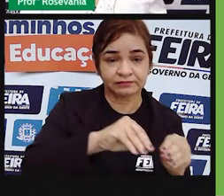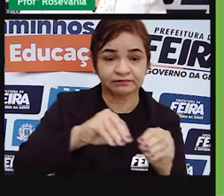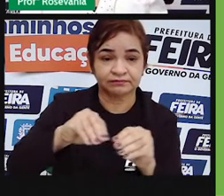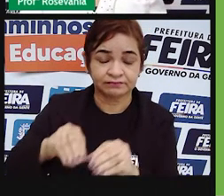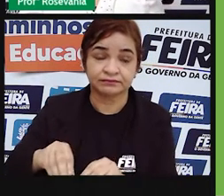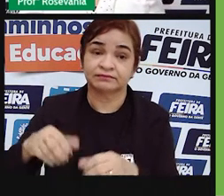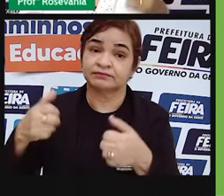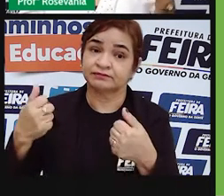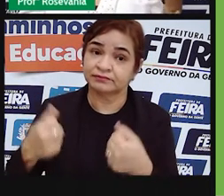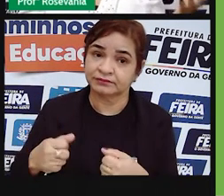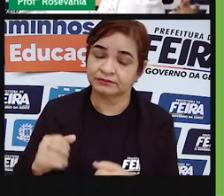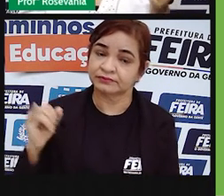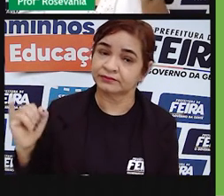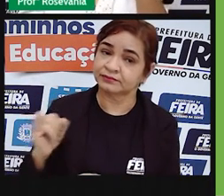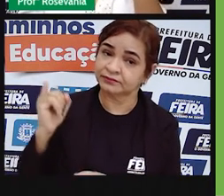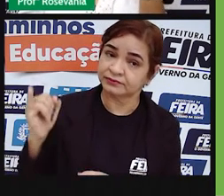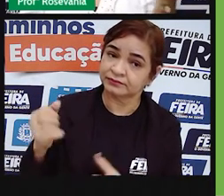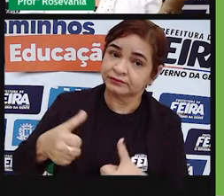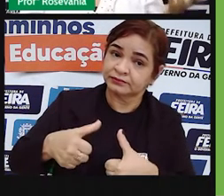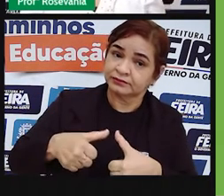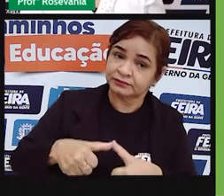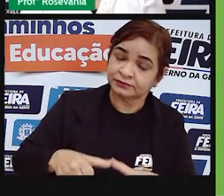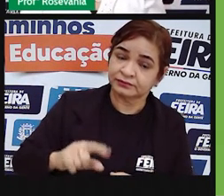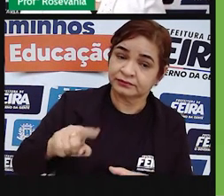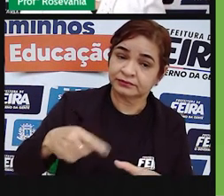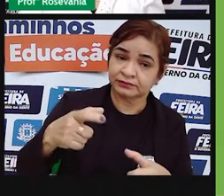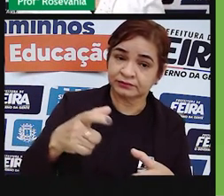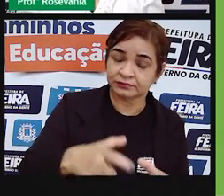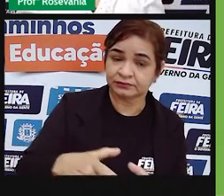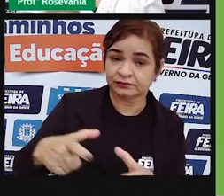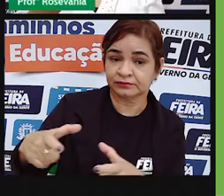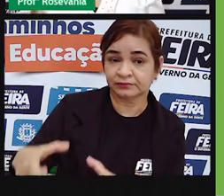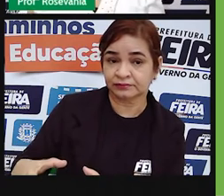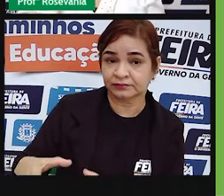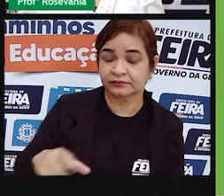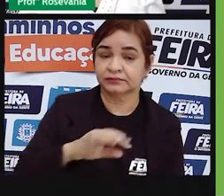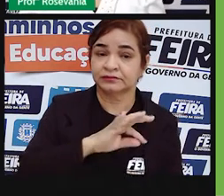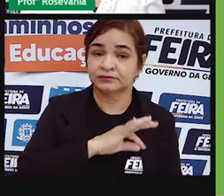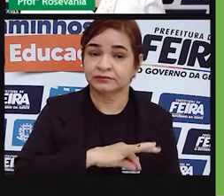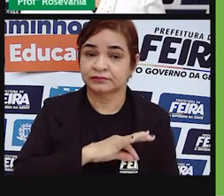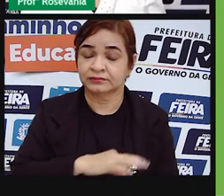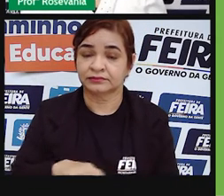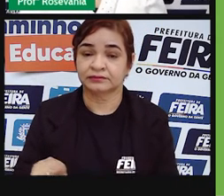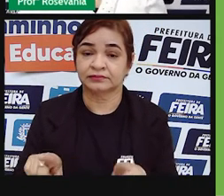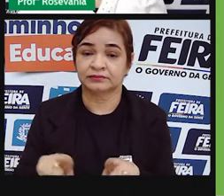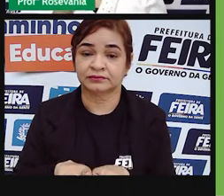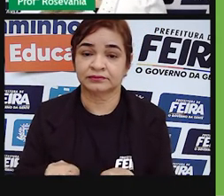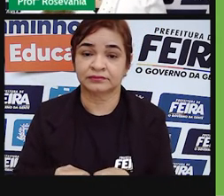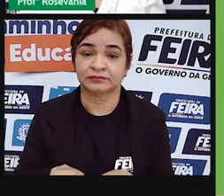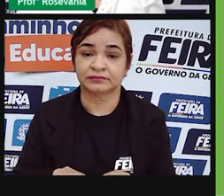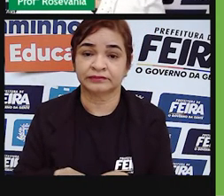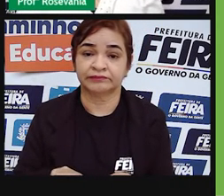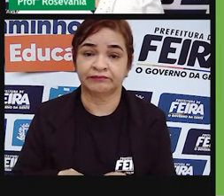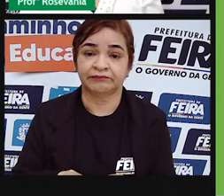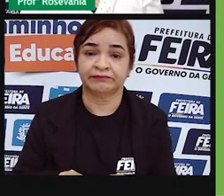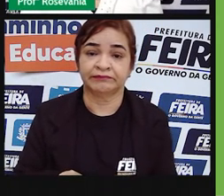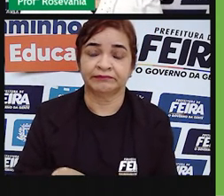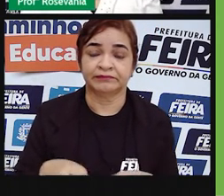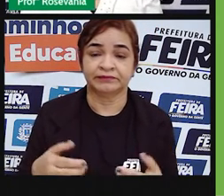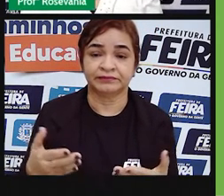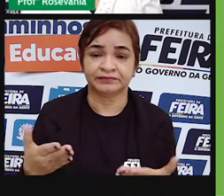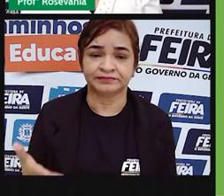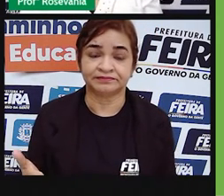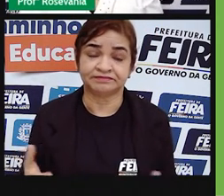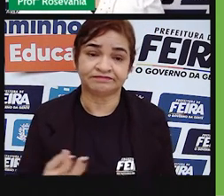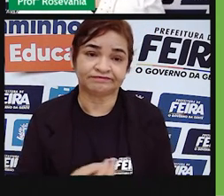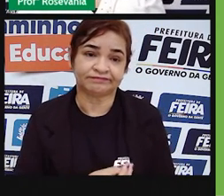com oportunidades maiores e até mesmo remuneração melhor. E tem também a questão, né, das más